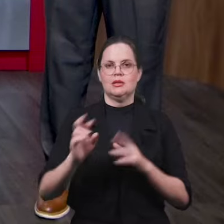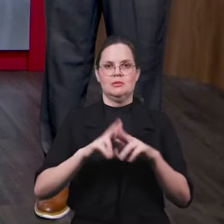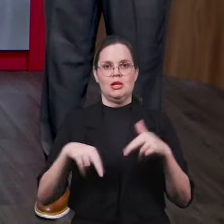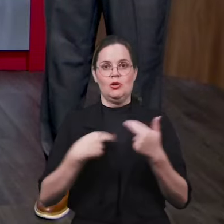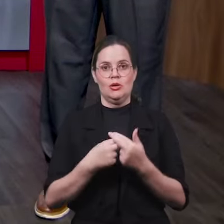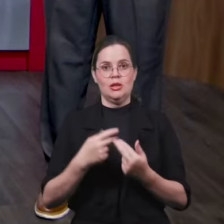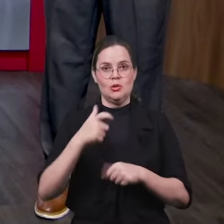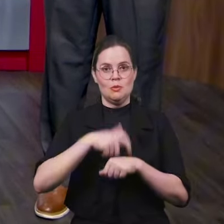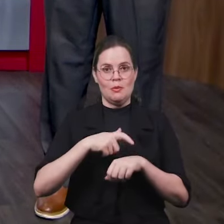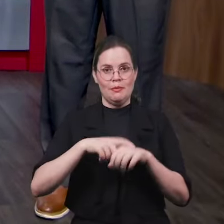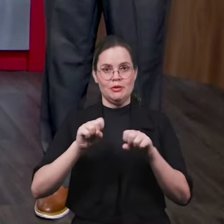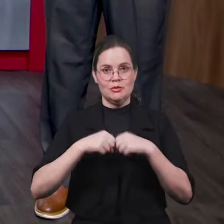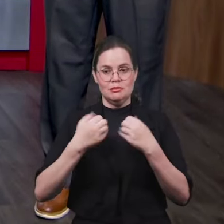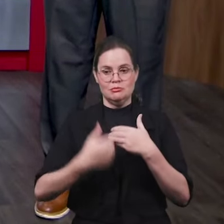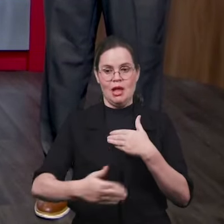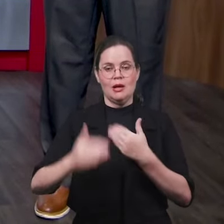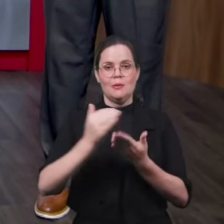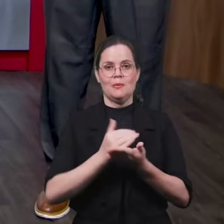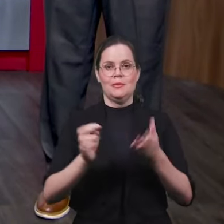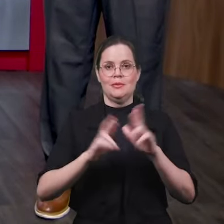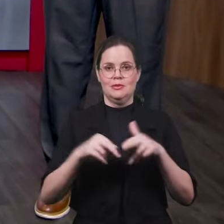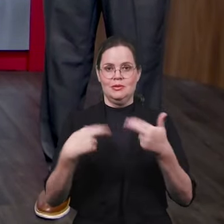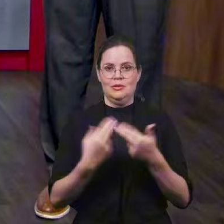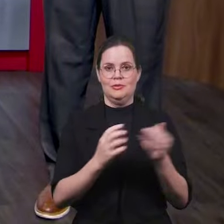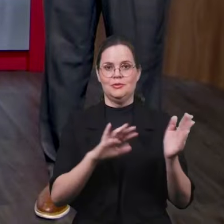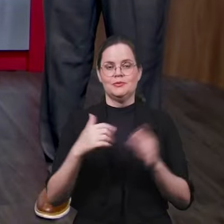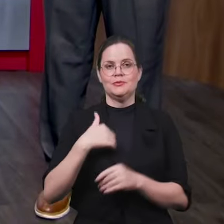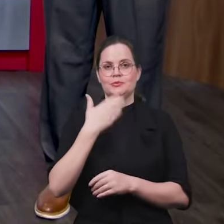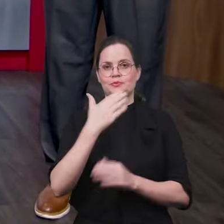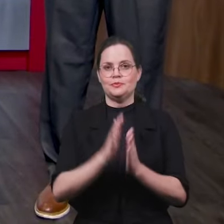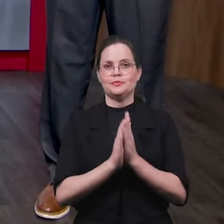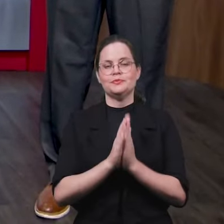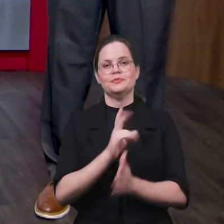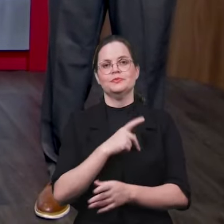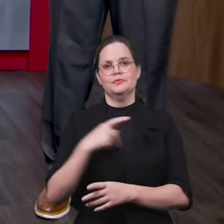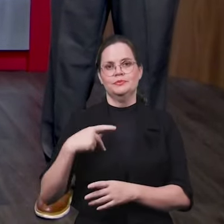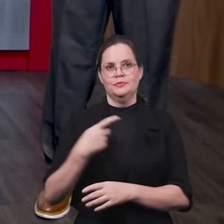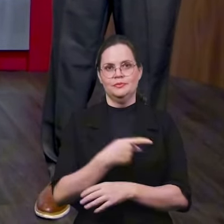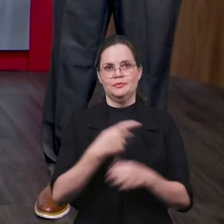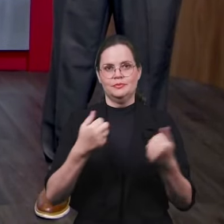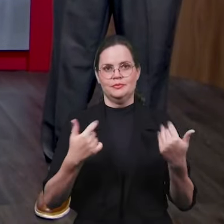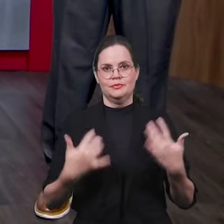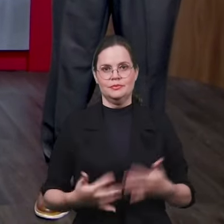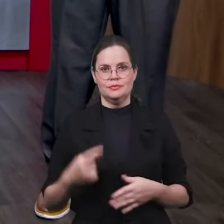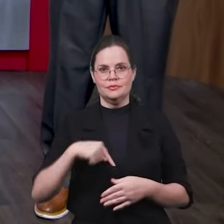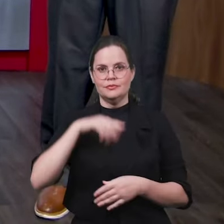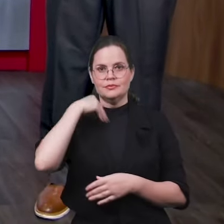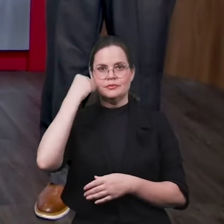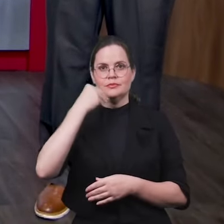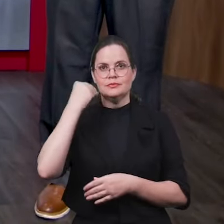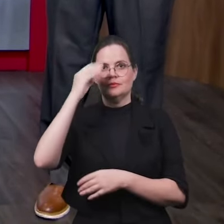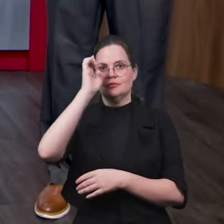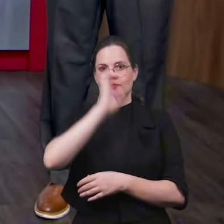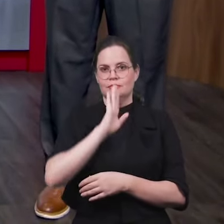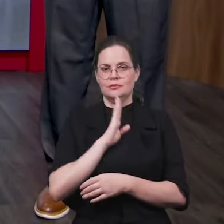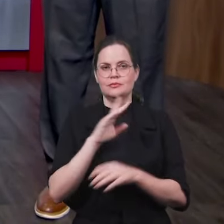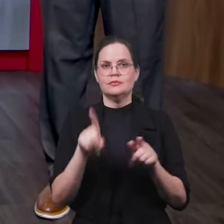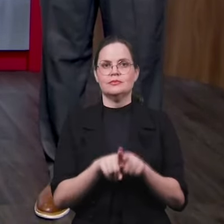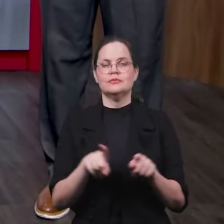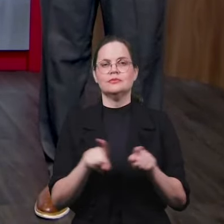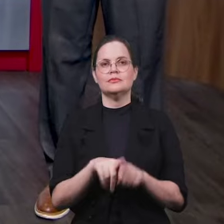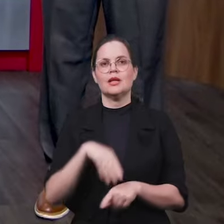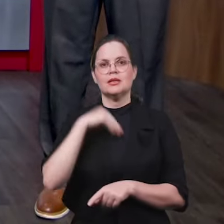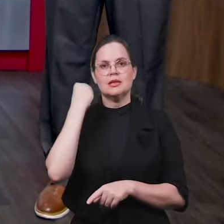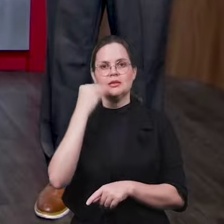reunir. Então eu gostaria que o pastor Ramon falasse um pouquinho, pastor Ramon, sobre a sua experiência aqui no Brasil e